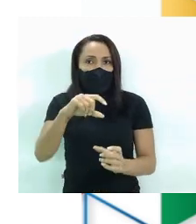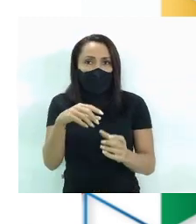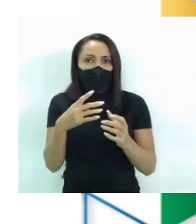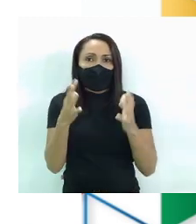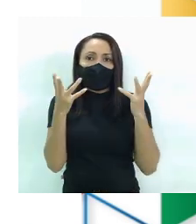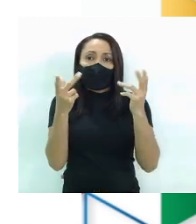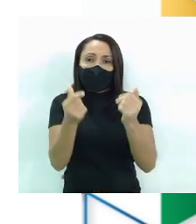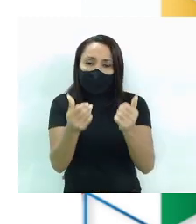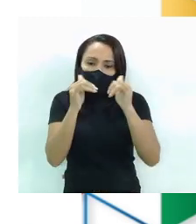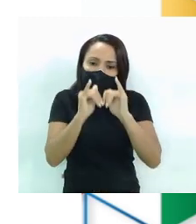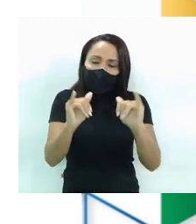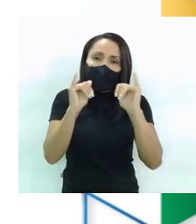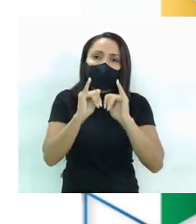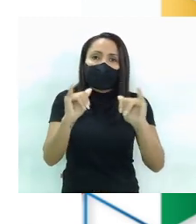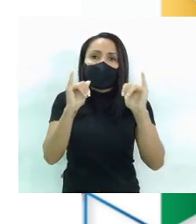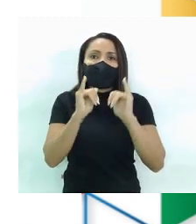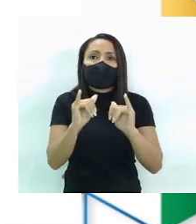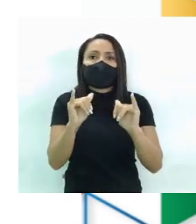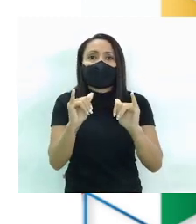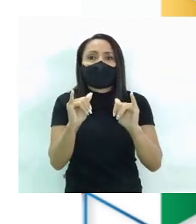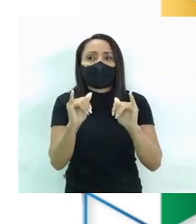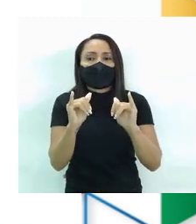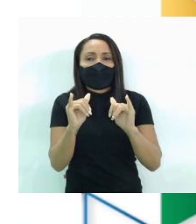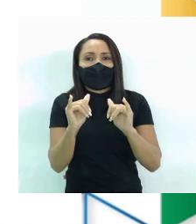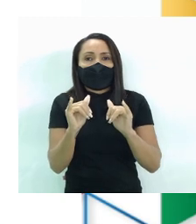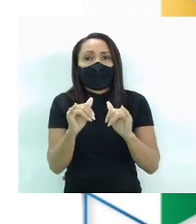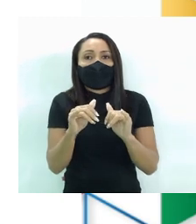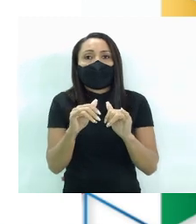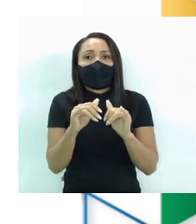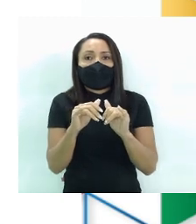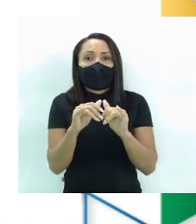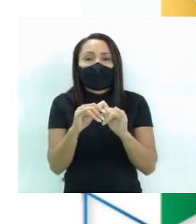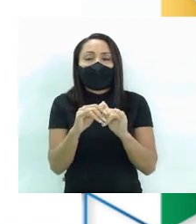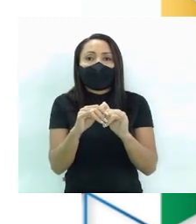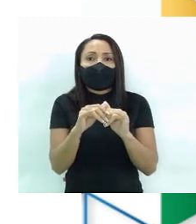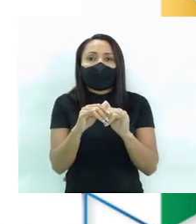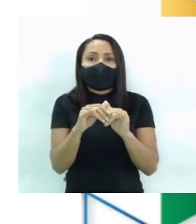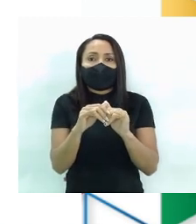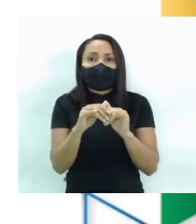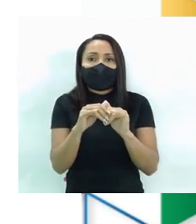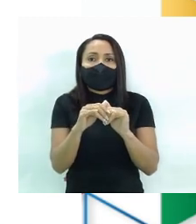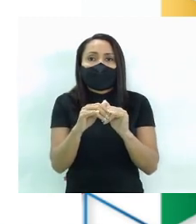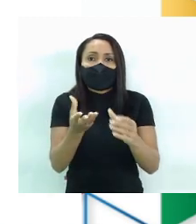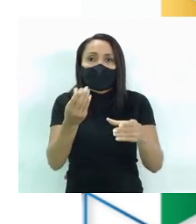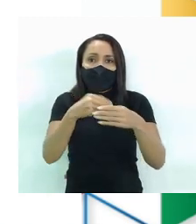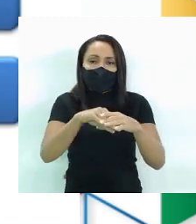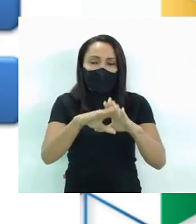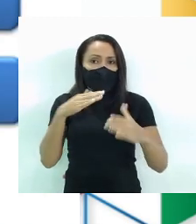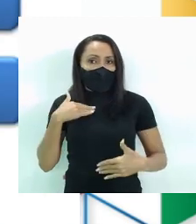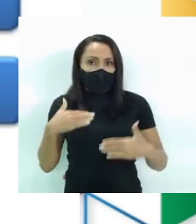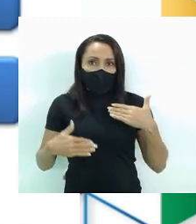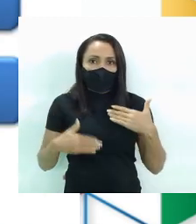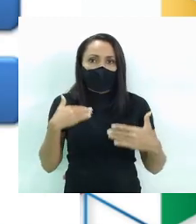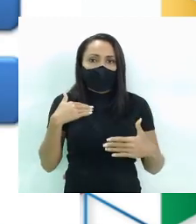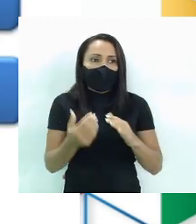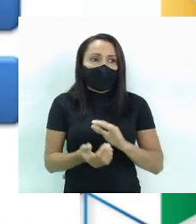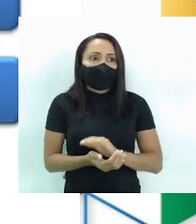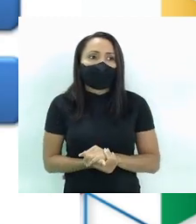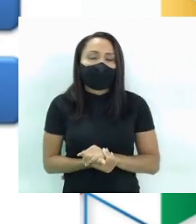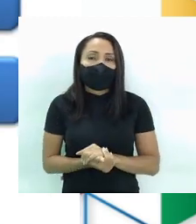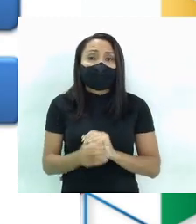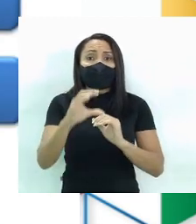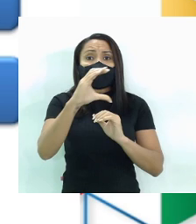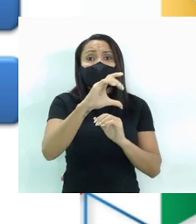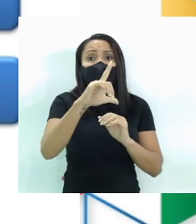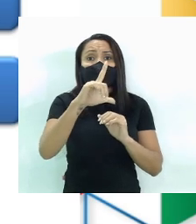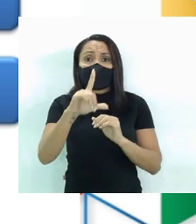as informações contidas no organismo, tá certo? Vamos lá, na tela. Classificação